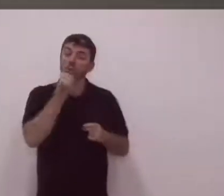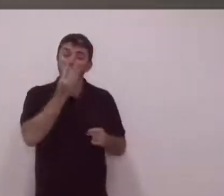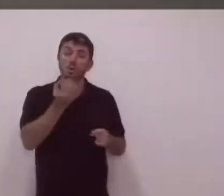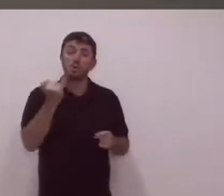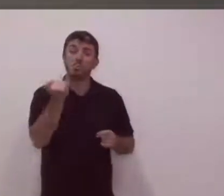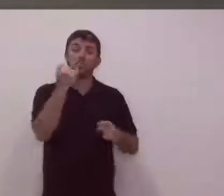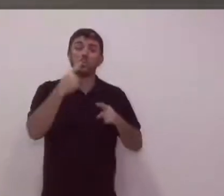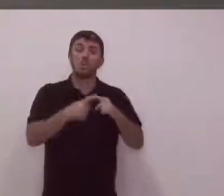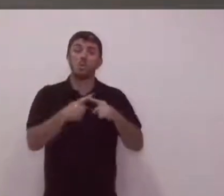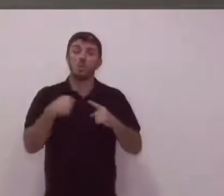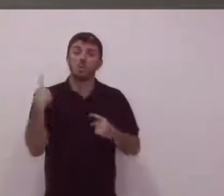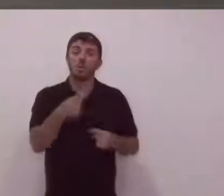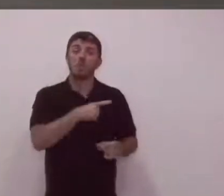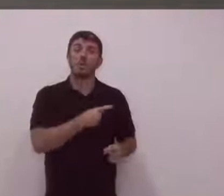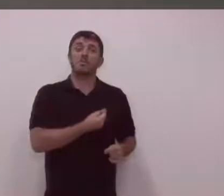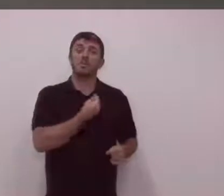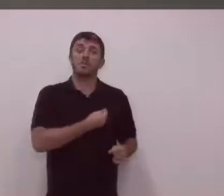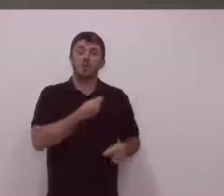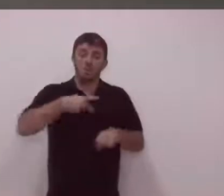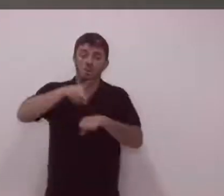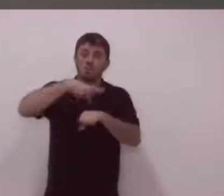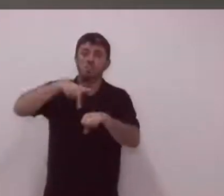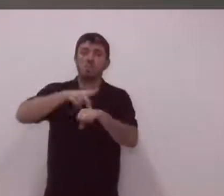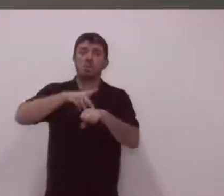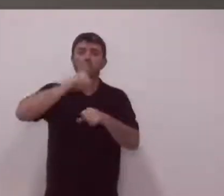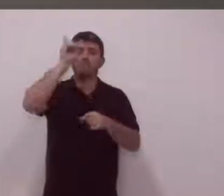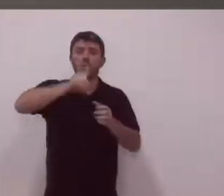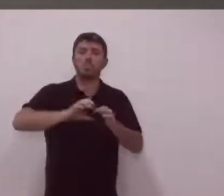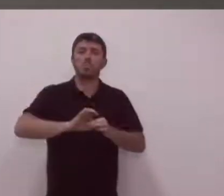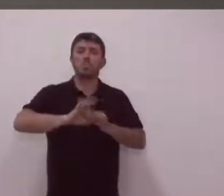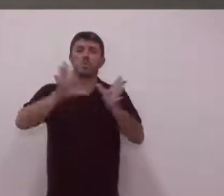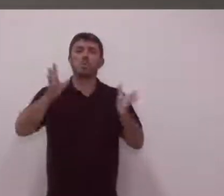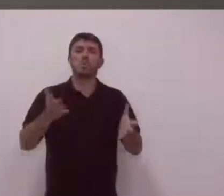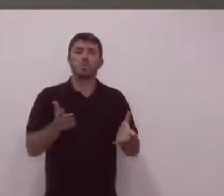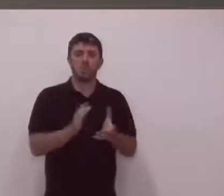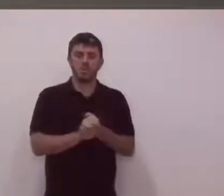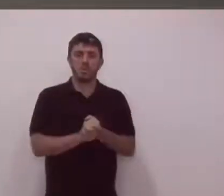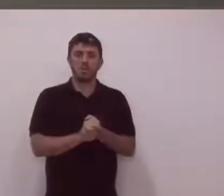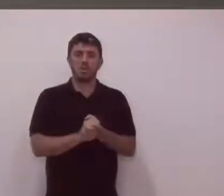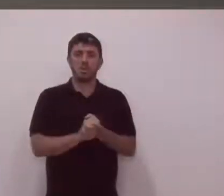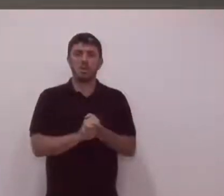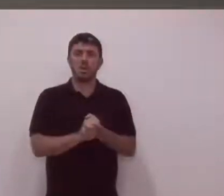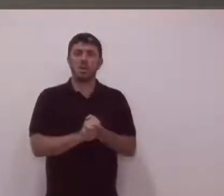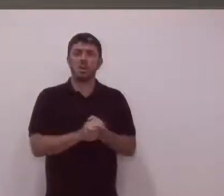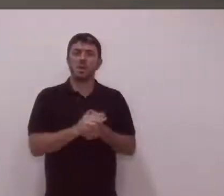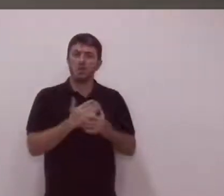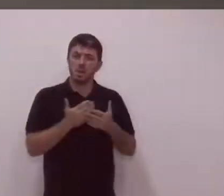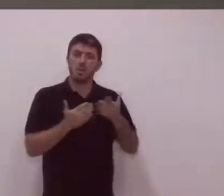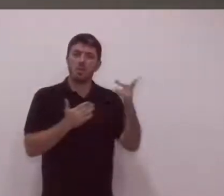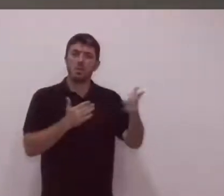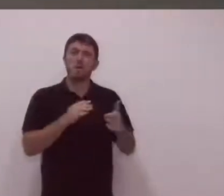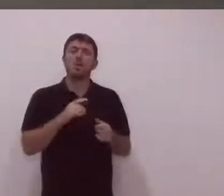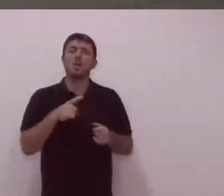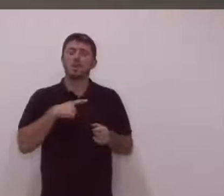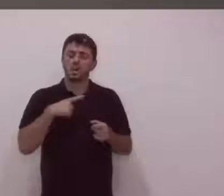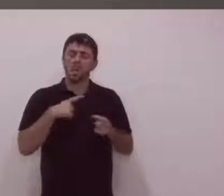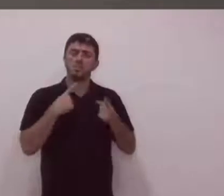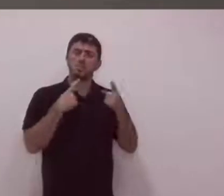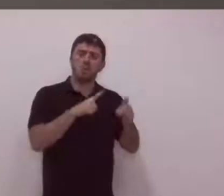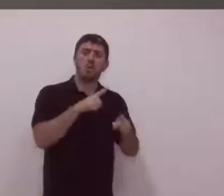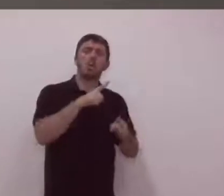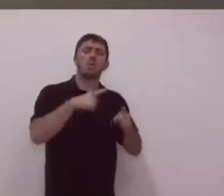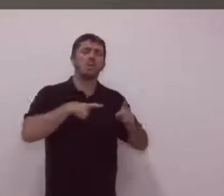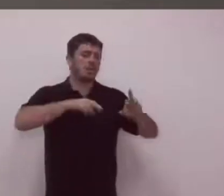cidade uma coisa que a gente não pode acusar o prefeito é de não ter espírito democrático pode ter suas críticas suas